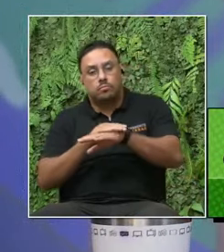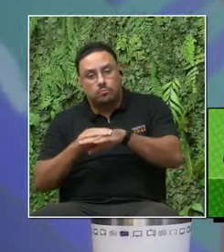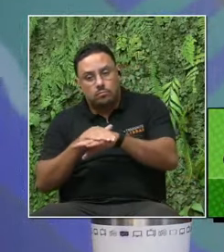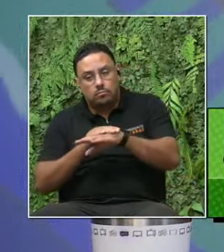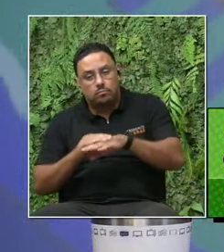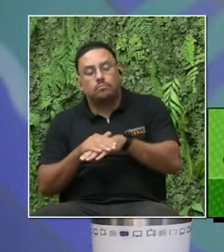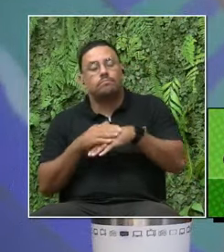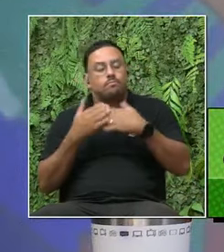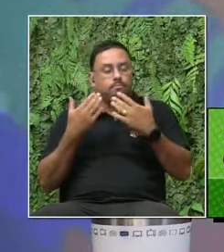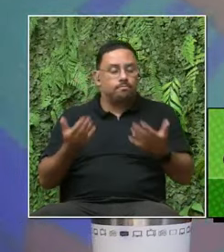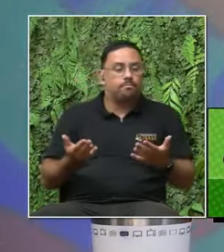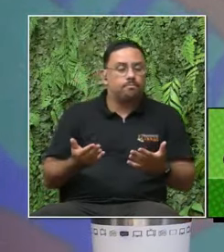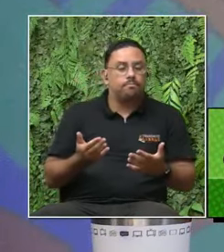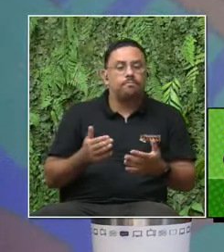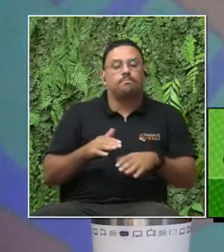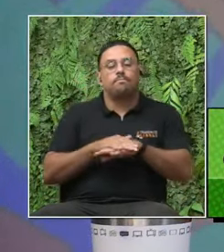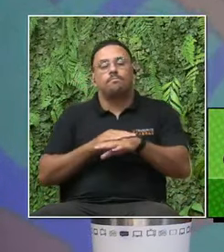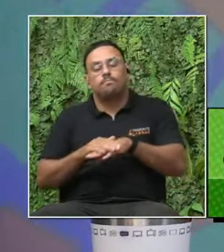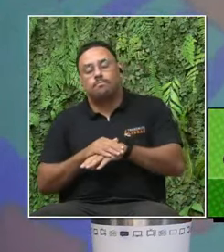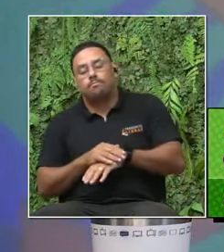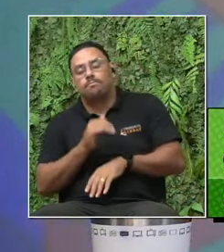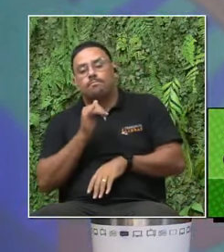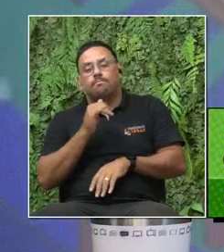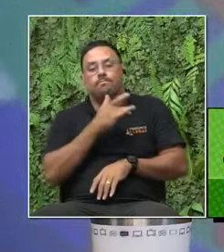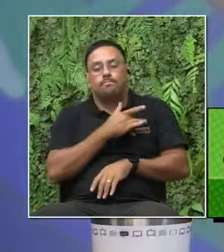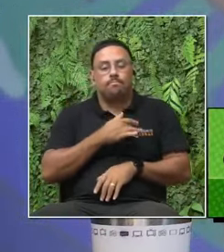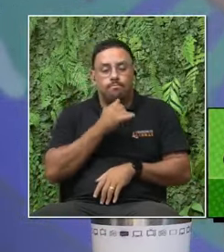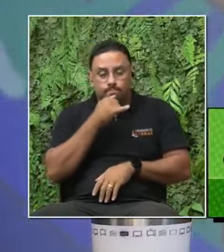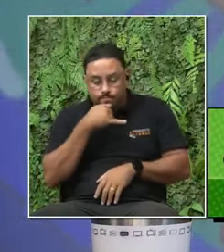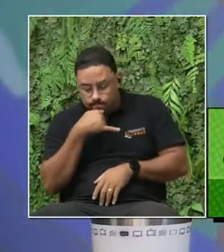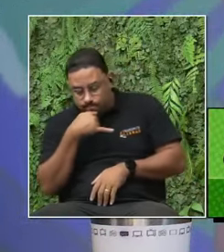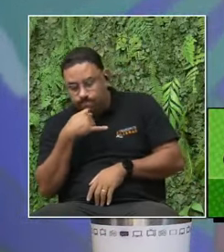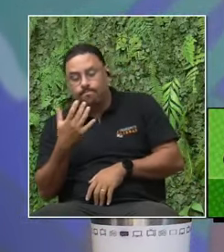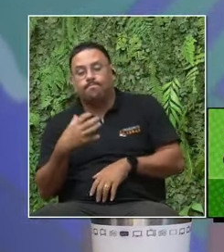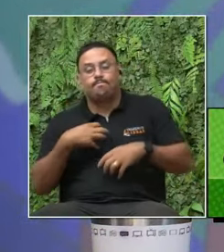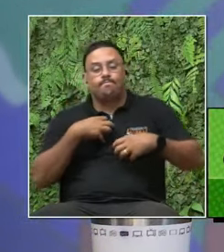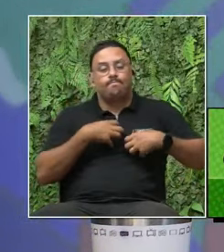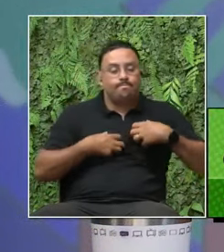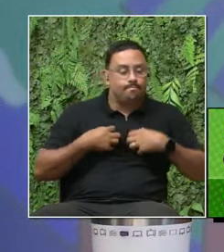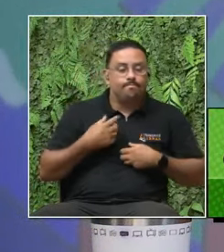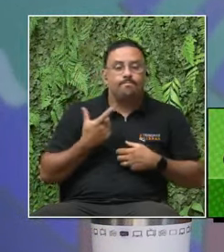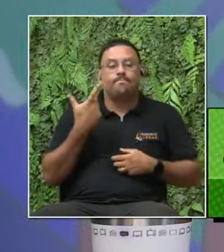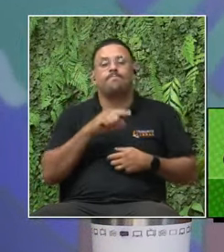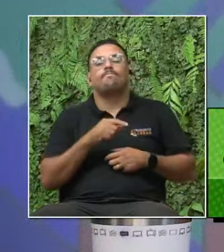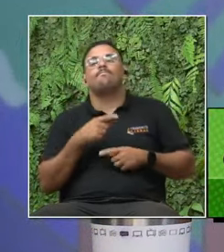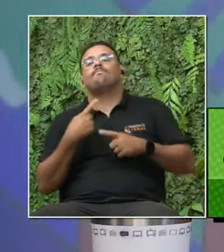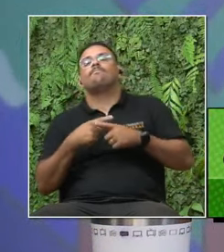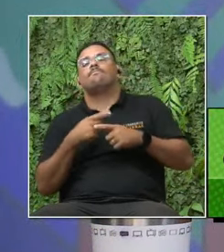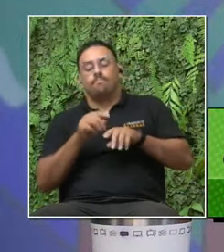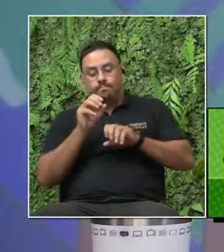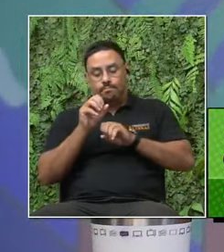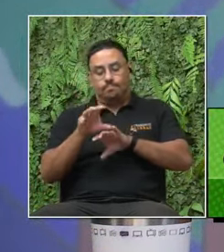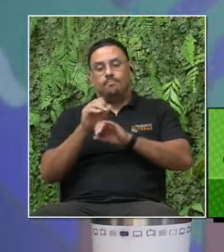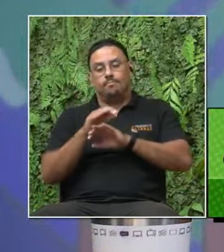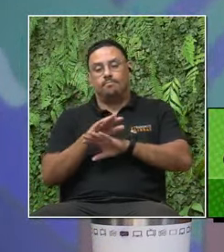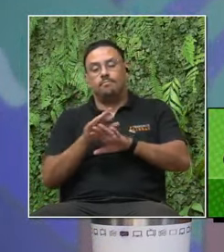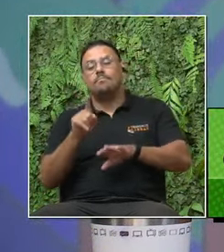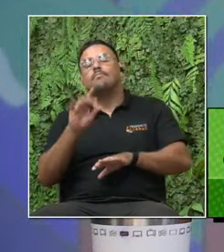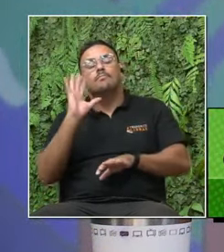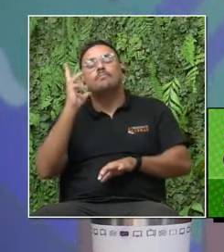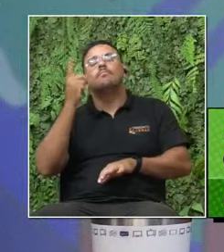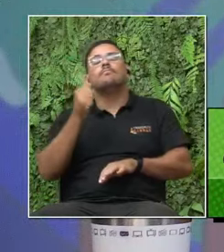com a rapaziada a Rapaziada do Cruzeiro muito chateada muito chateada com o treinador Mas você acha